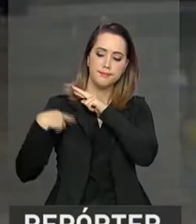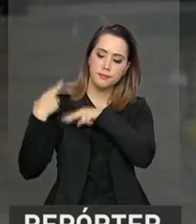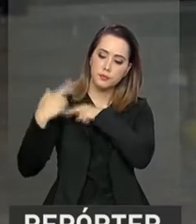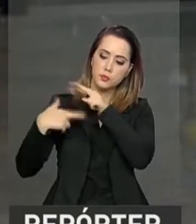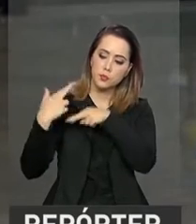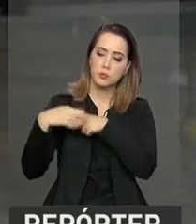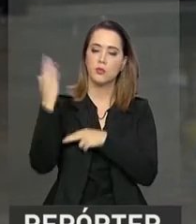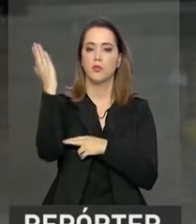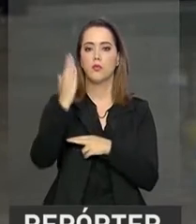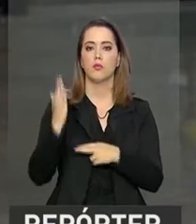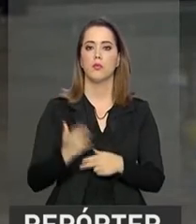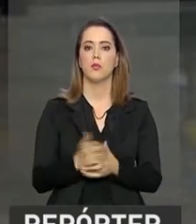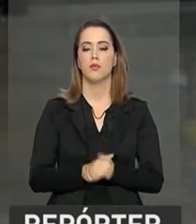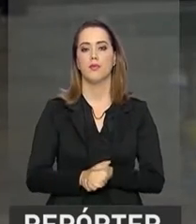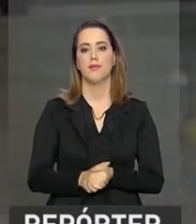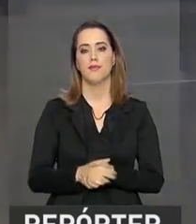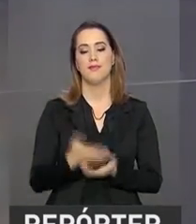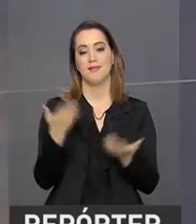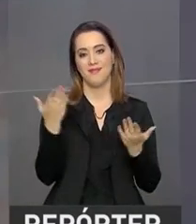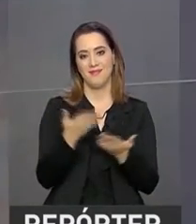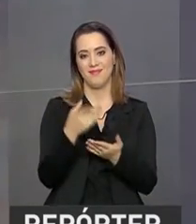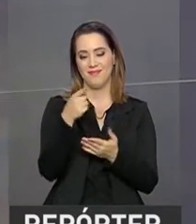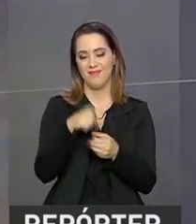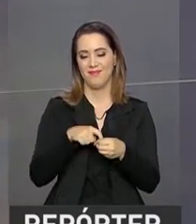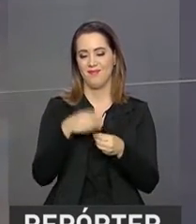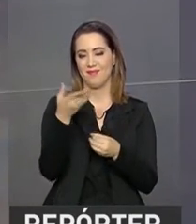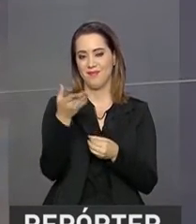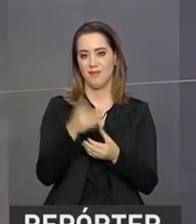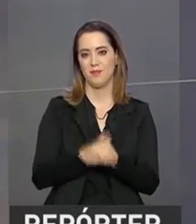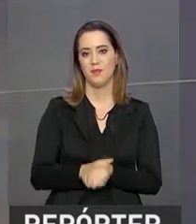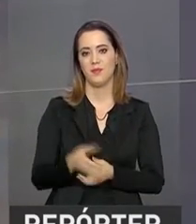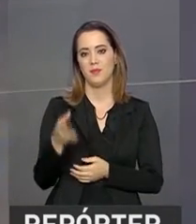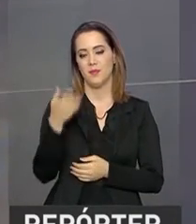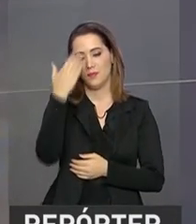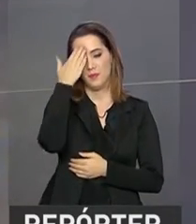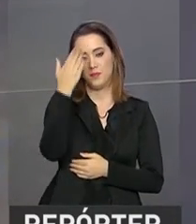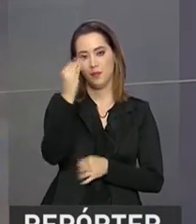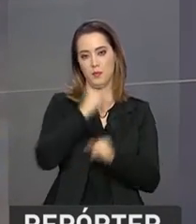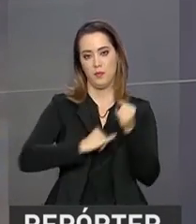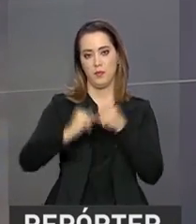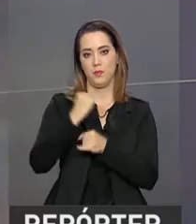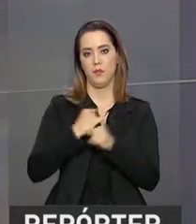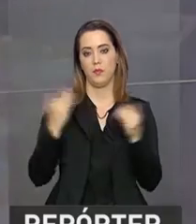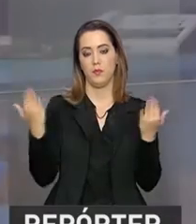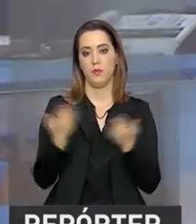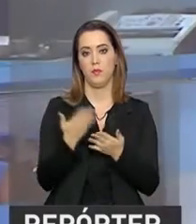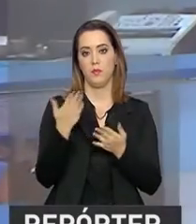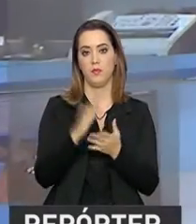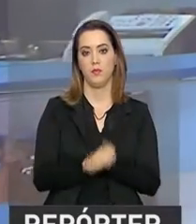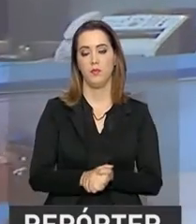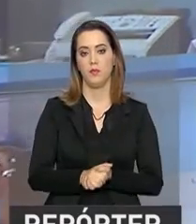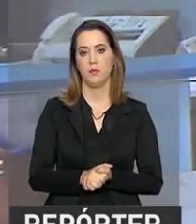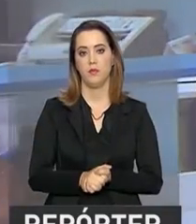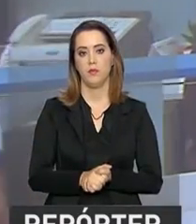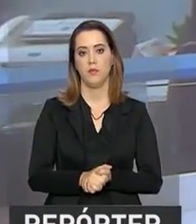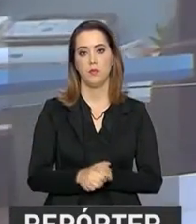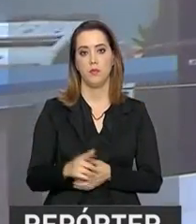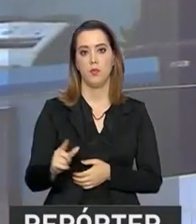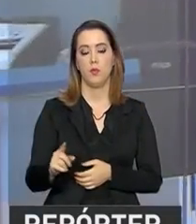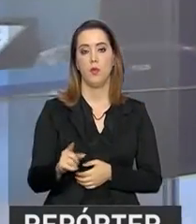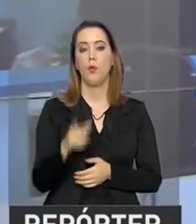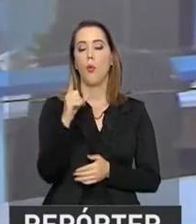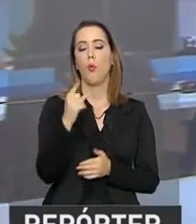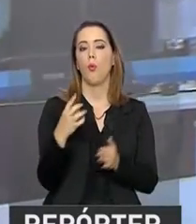para o Brasil volto com você no estúdio usando isso obrigado Paulo pelas informações ao vivo é um